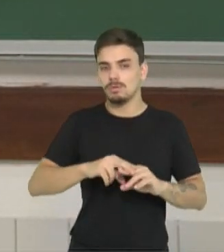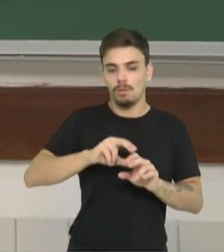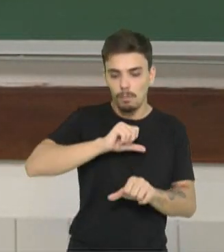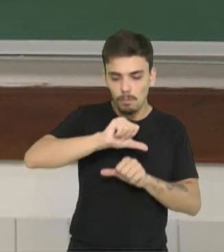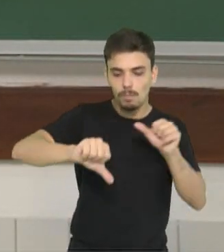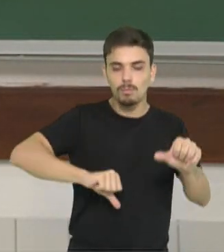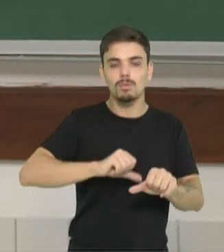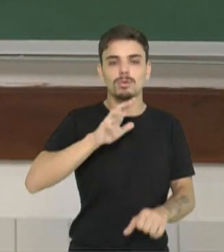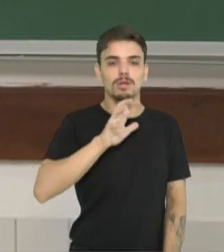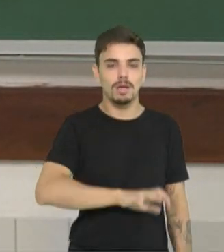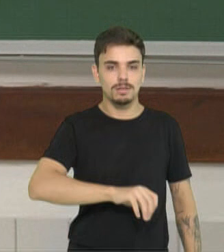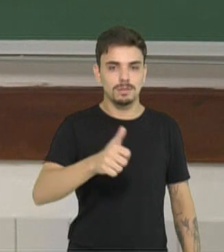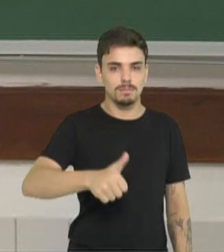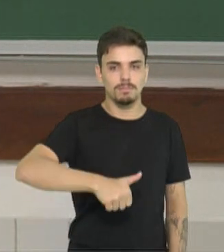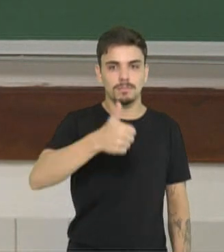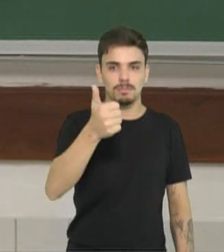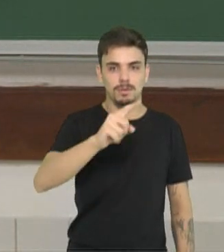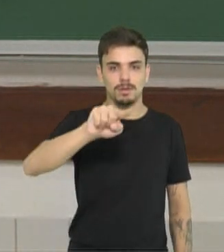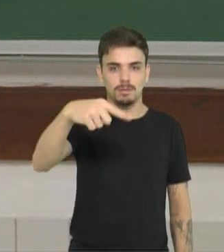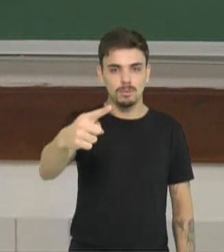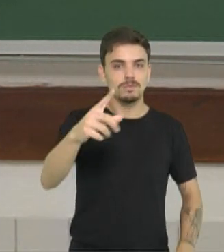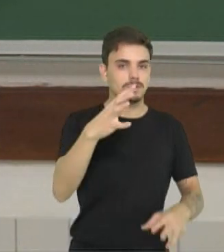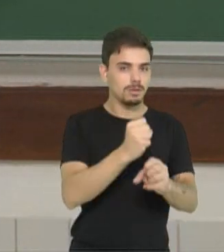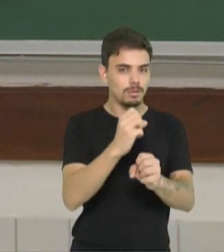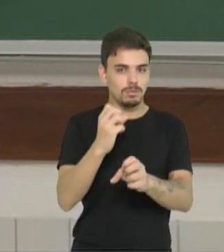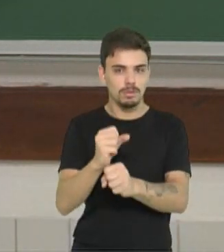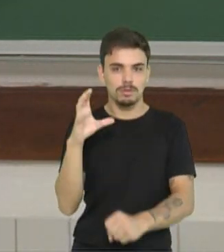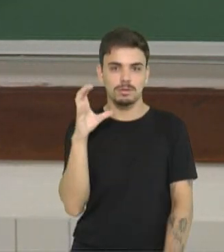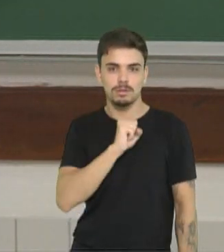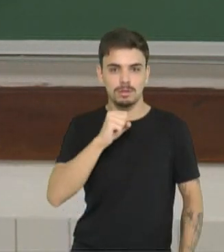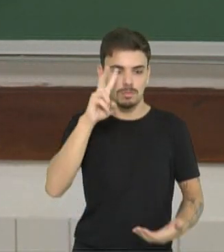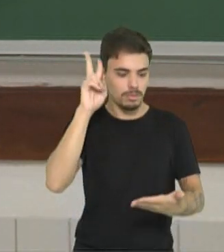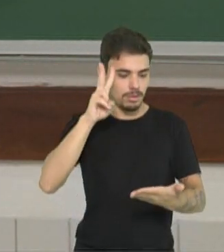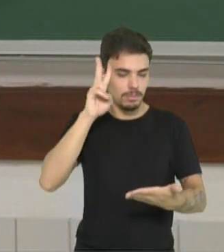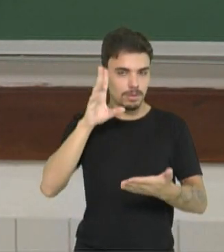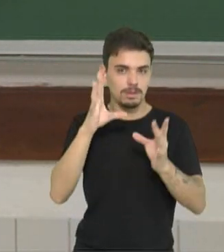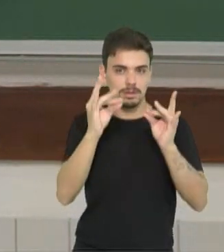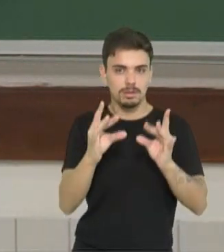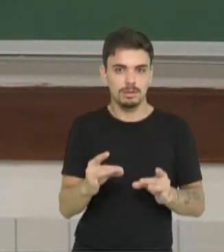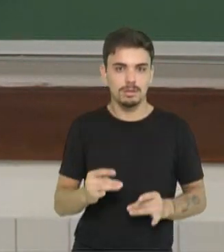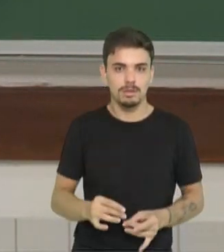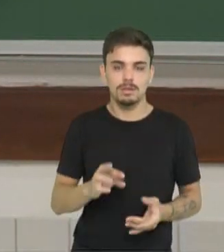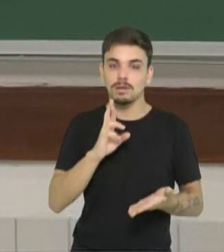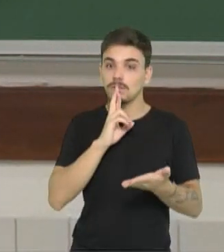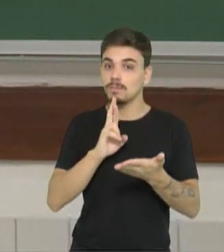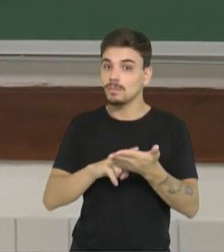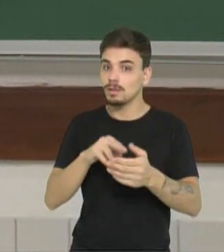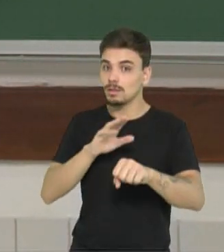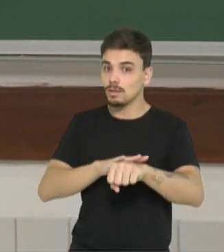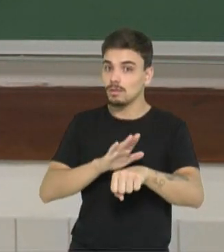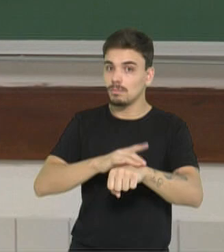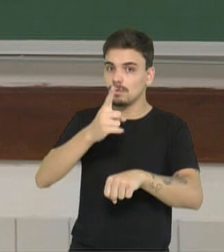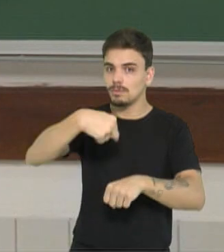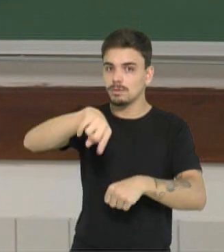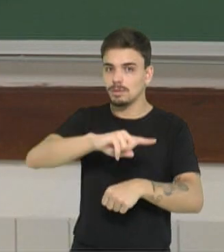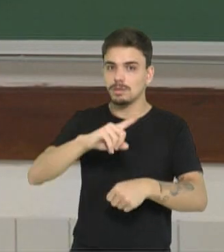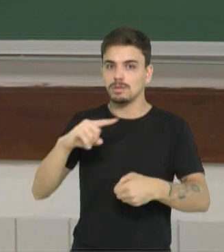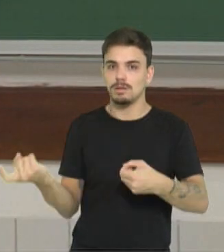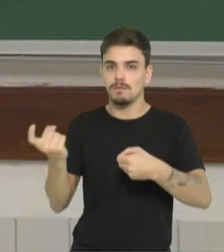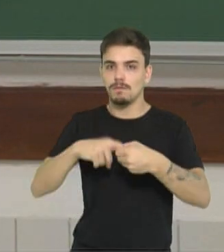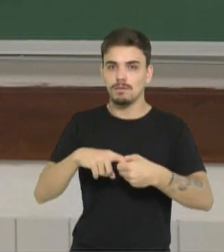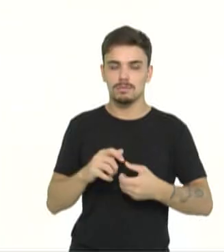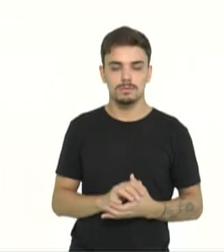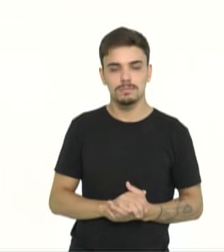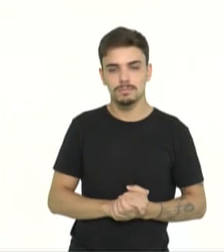primeiro, depois que você calcula a aceleração, tá bom? Então, lembre desse detalhe aí e vou te dar um tempinho e já voltamos para